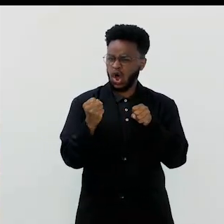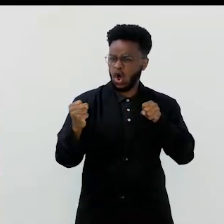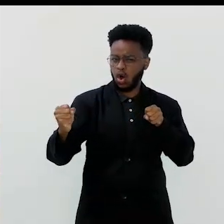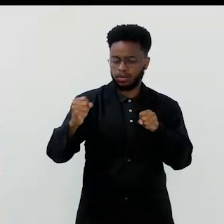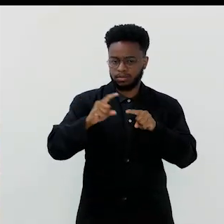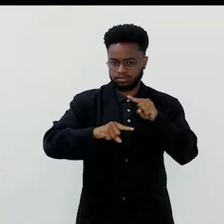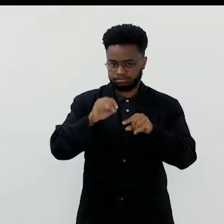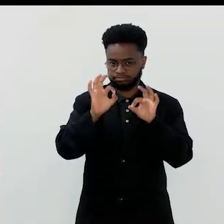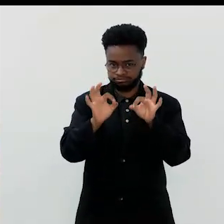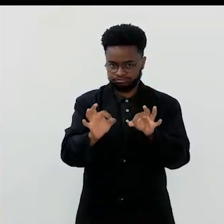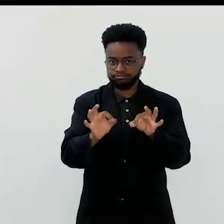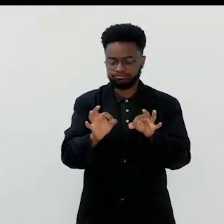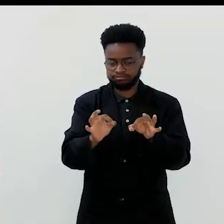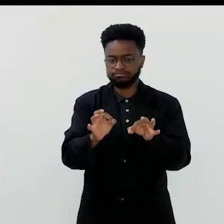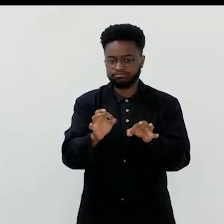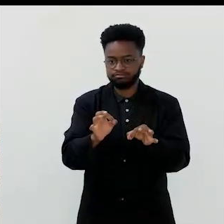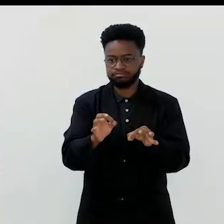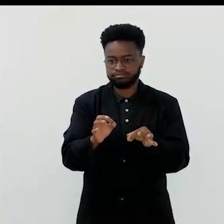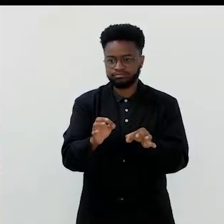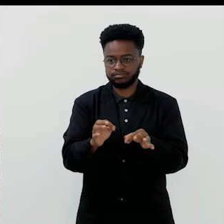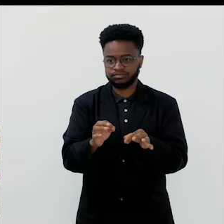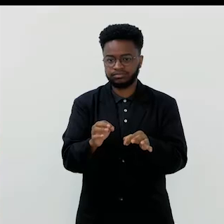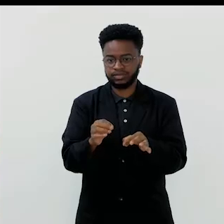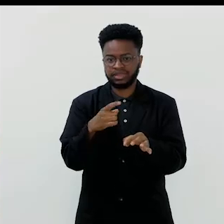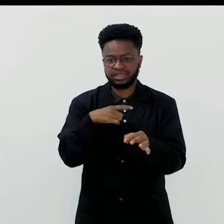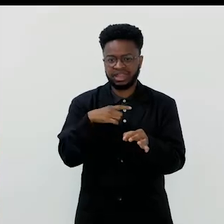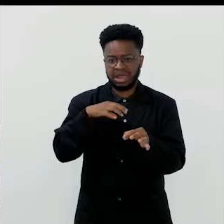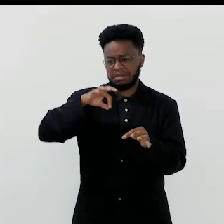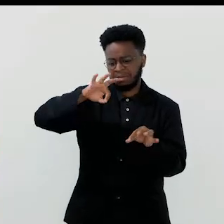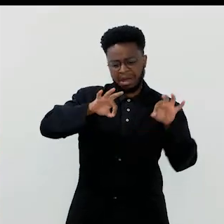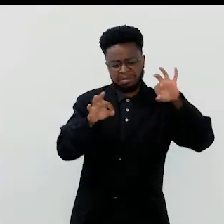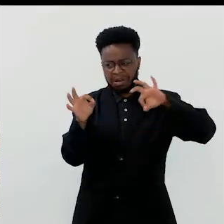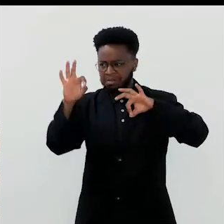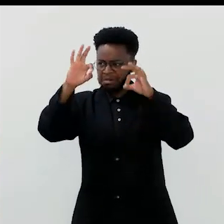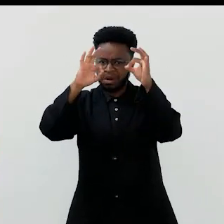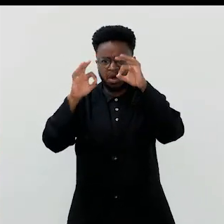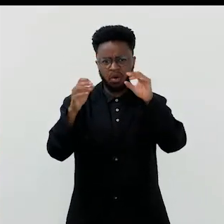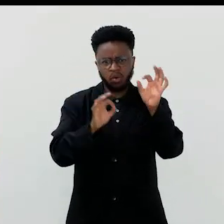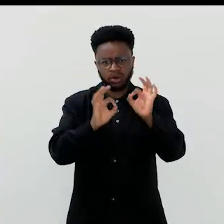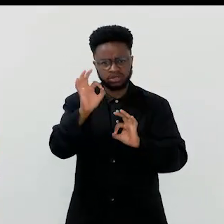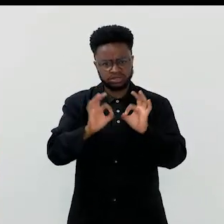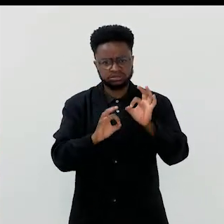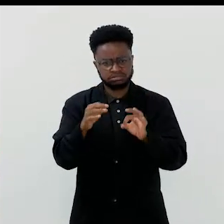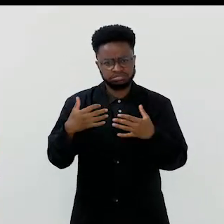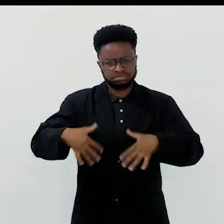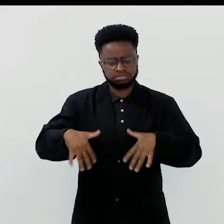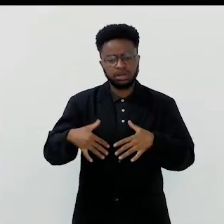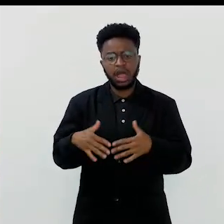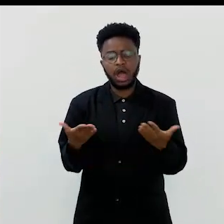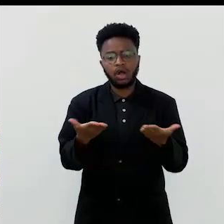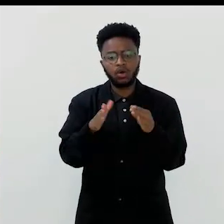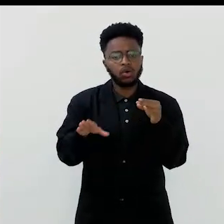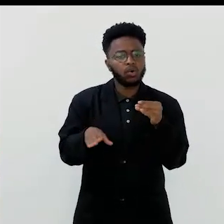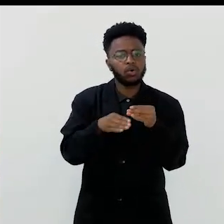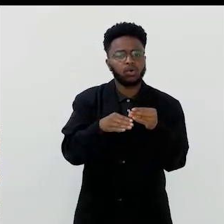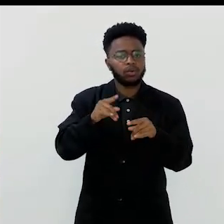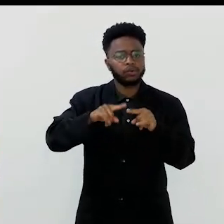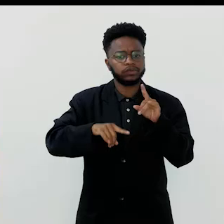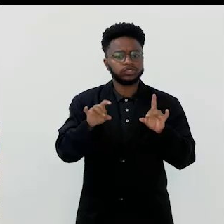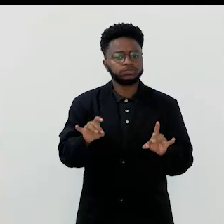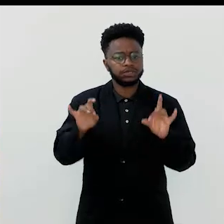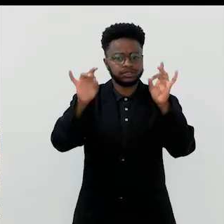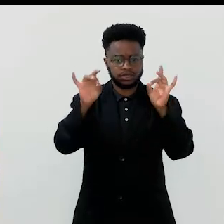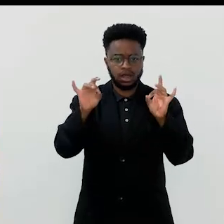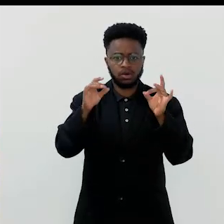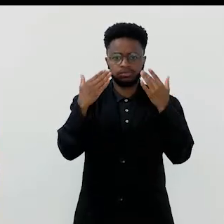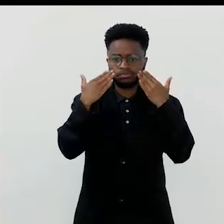alegorias gigantescas, né, Alex? Isso. É um troço, é um Eu acho que- emaranhado de montagens, de movimentos. Agora vocês estão incorporando